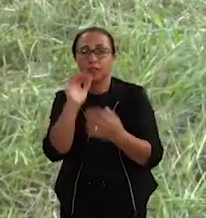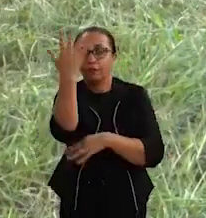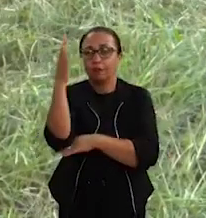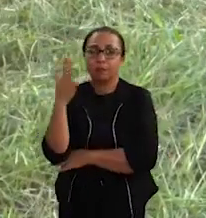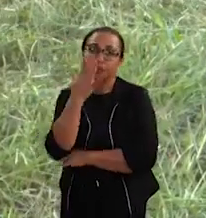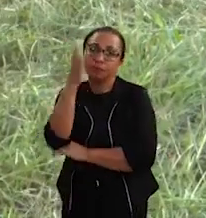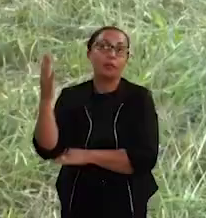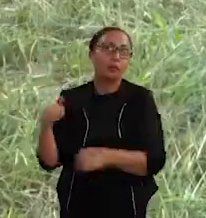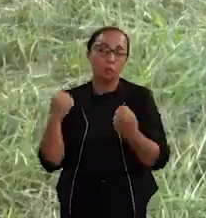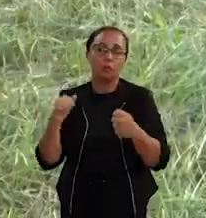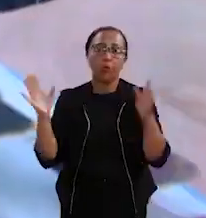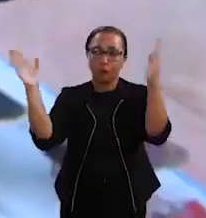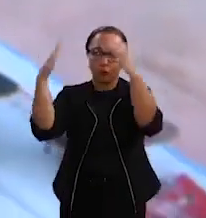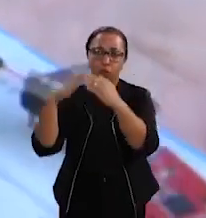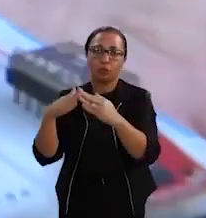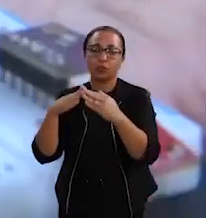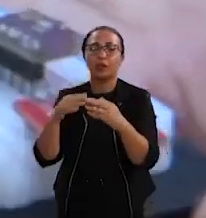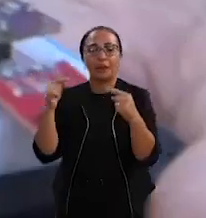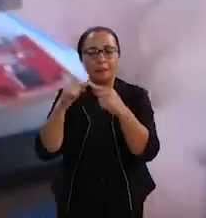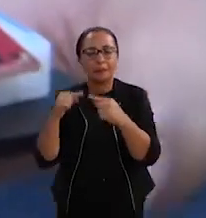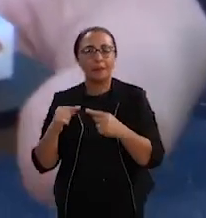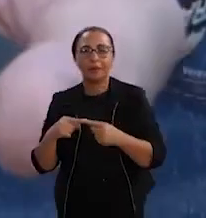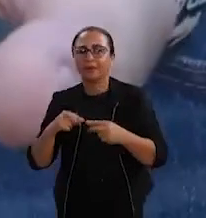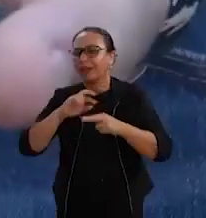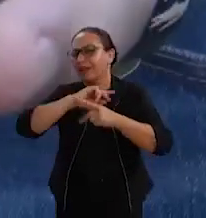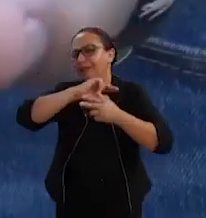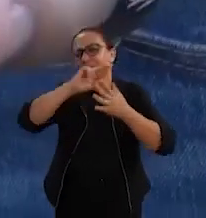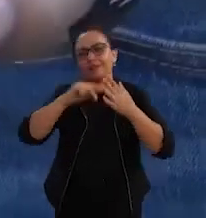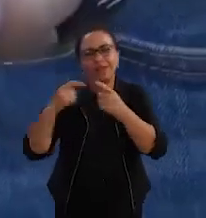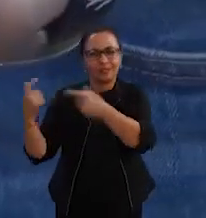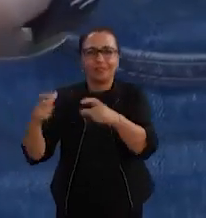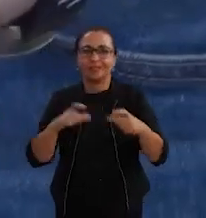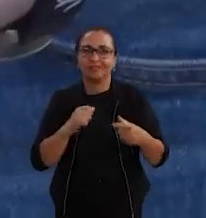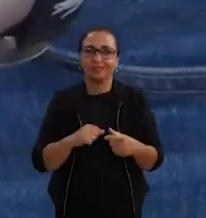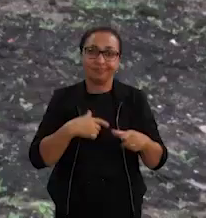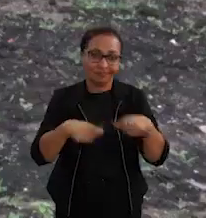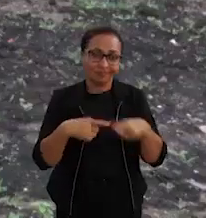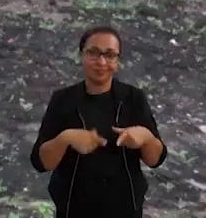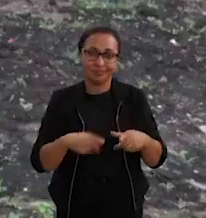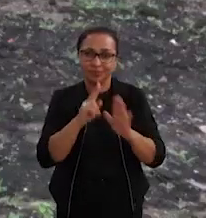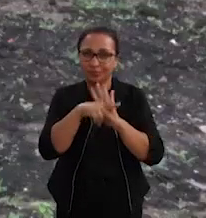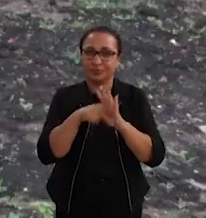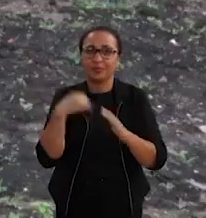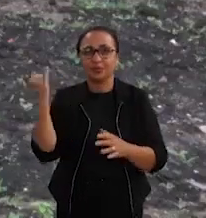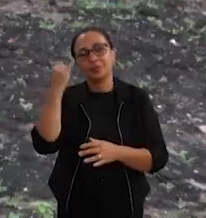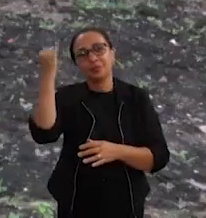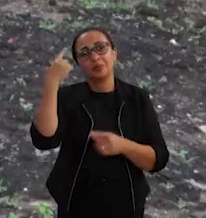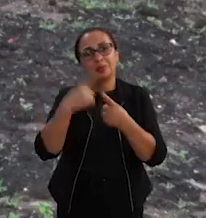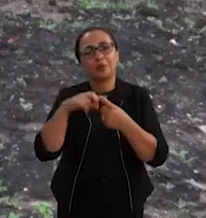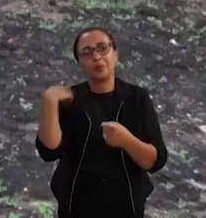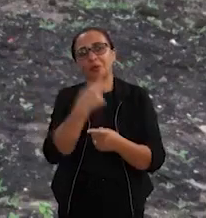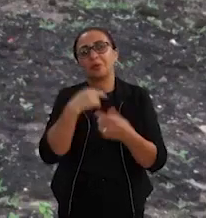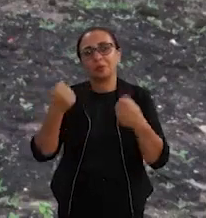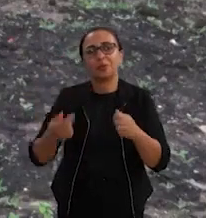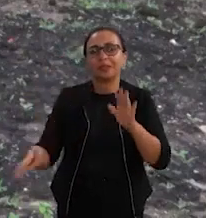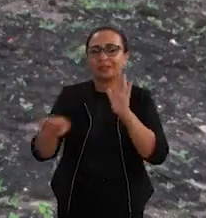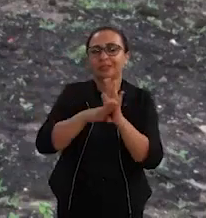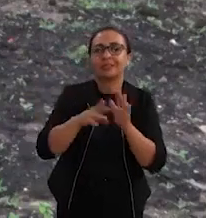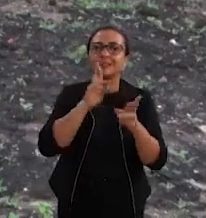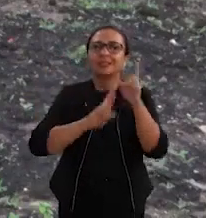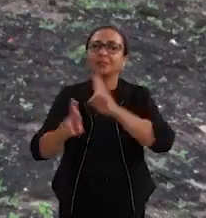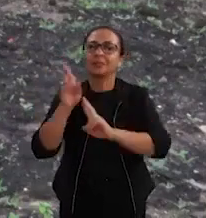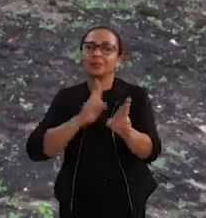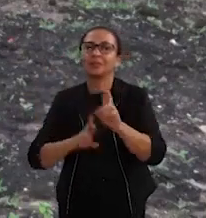casas de vegetação fechada. Então, ele tem uma aplicabilidade em vários setores. Trabalhar nesse projeto foi importante porque a gente pôde trazer